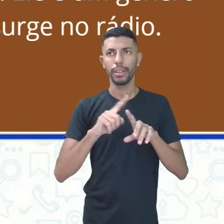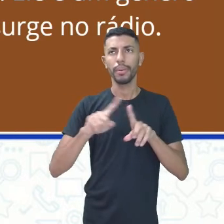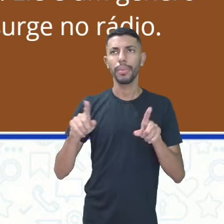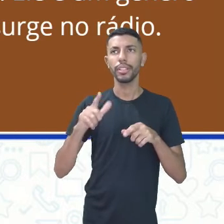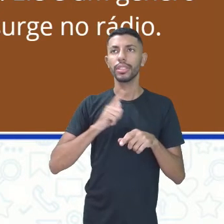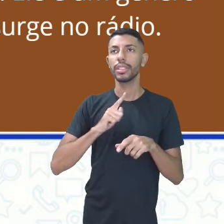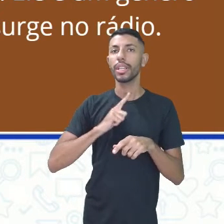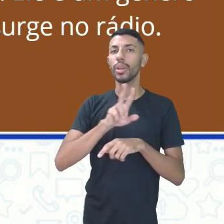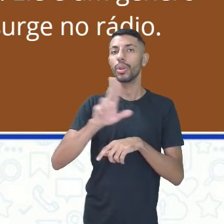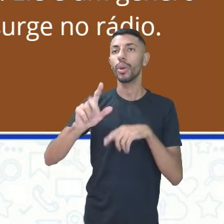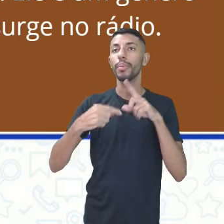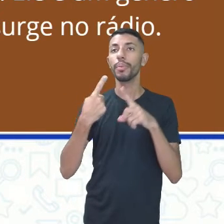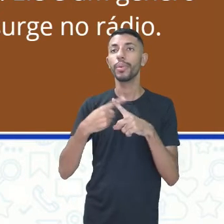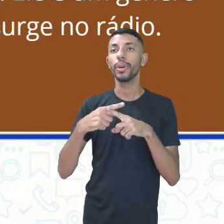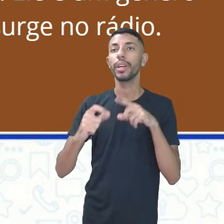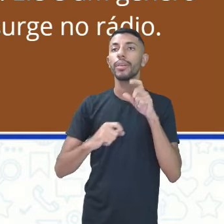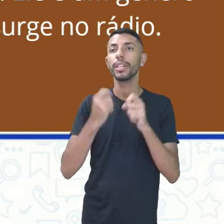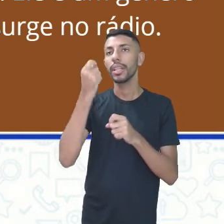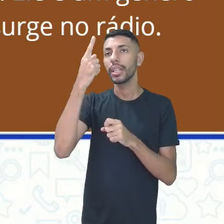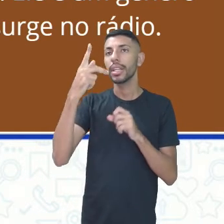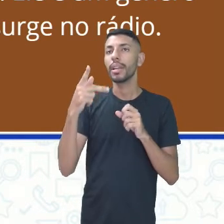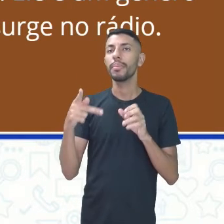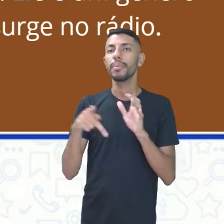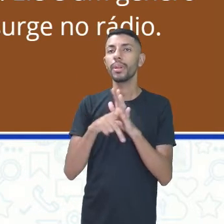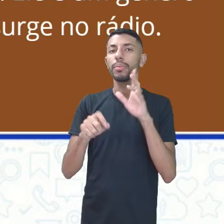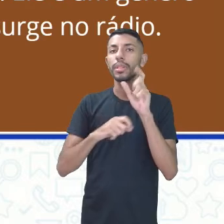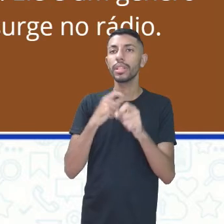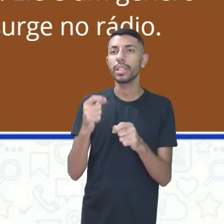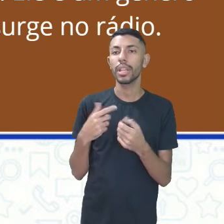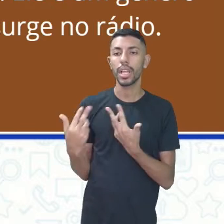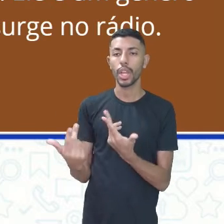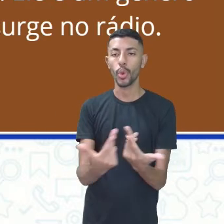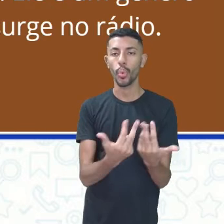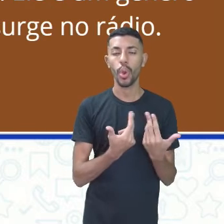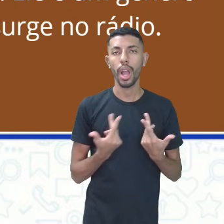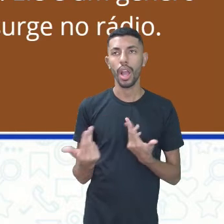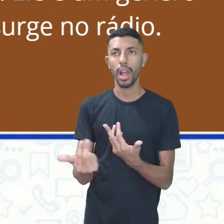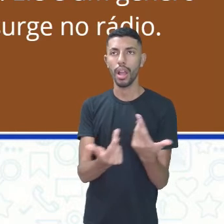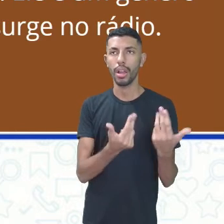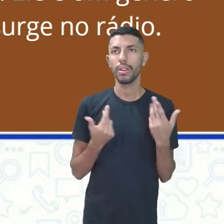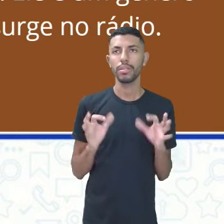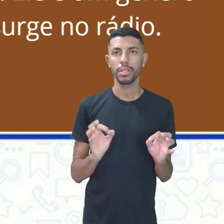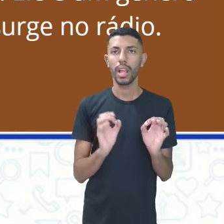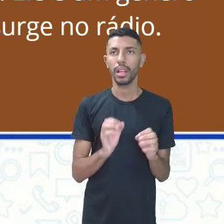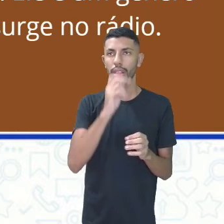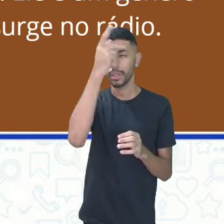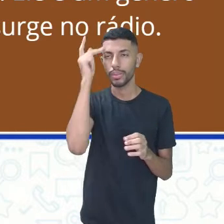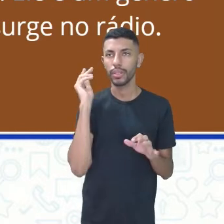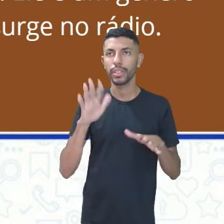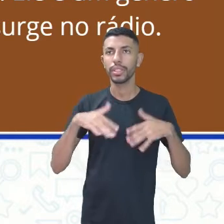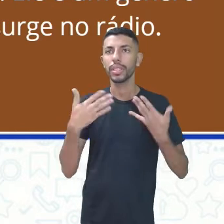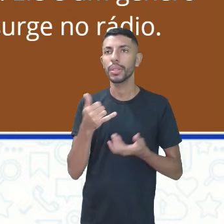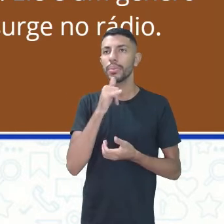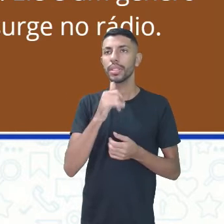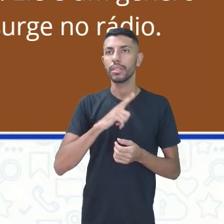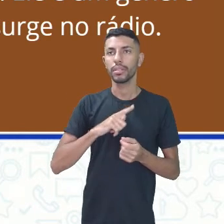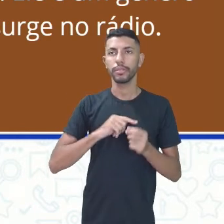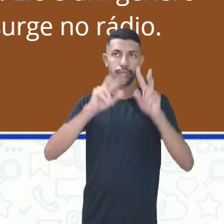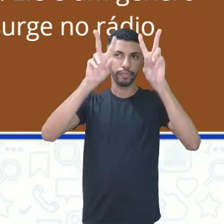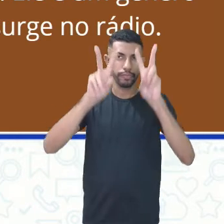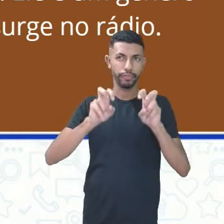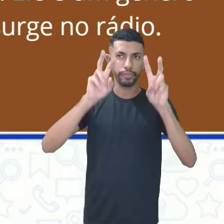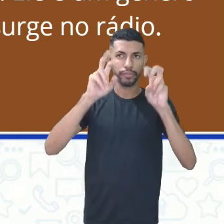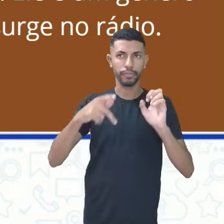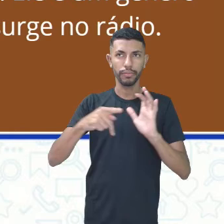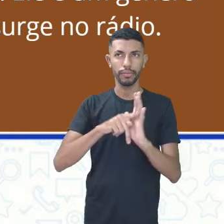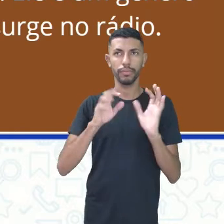tem esse nome porque dá a ideia de igualdade, de fala igual entre os participantes. Então, a gente tem um tema